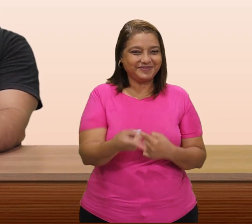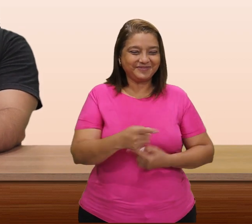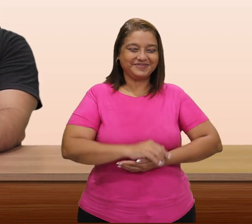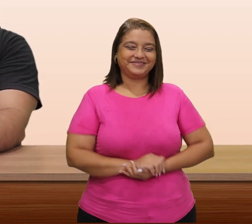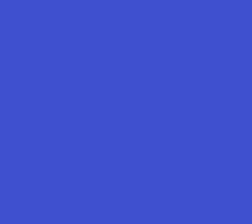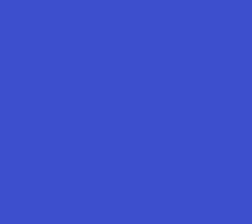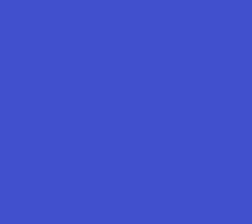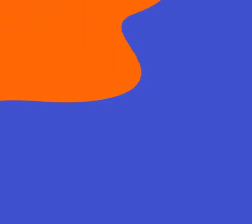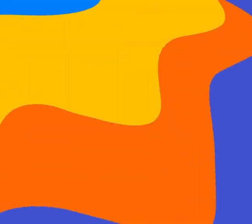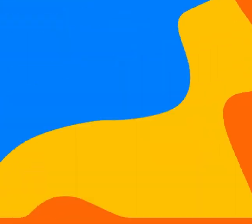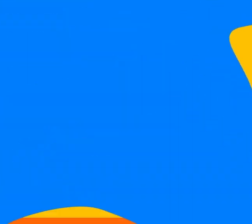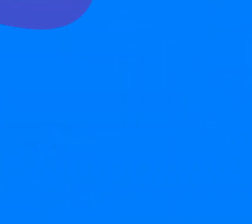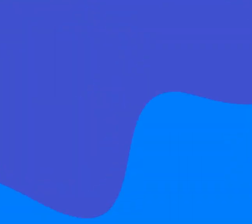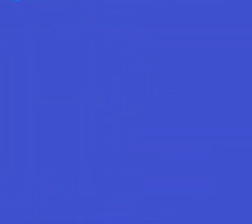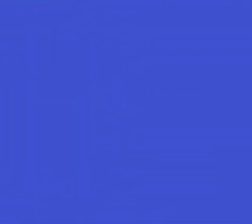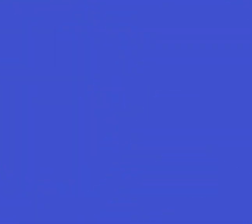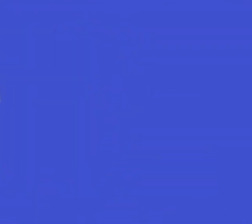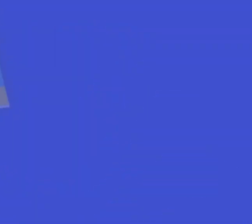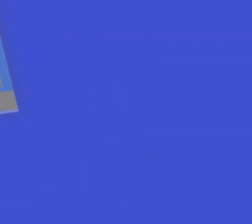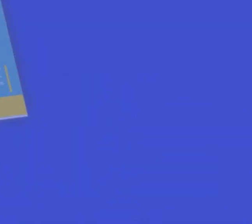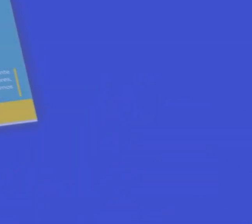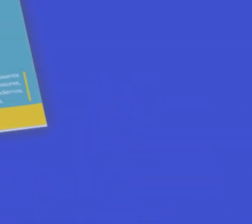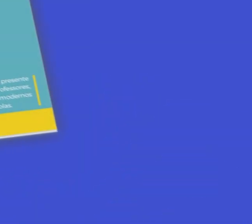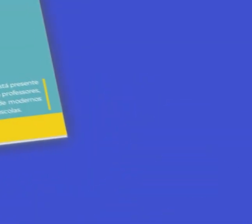nossa vinheta.